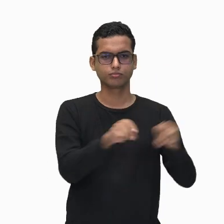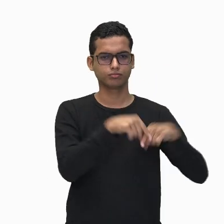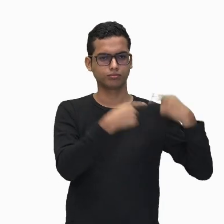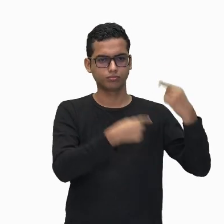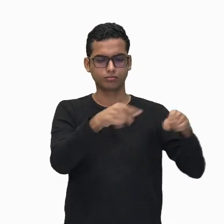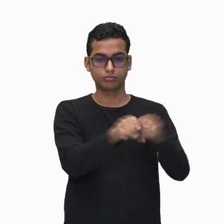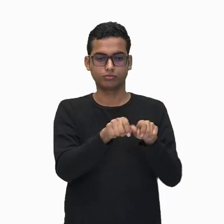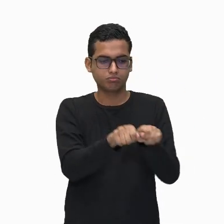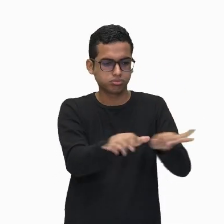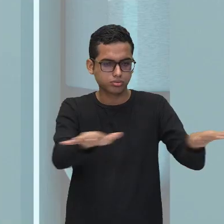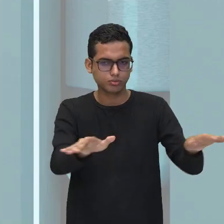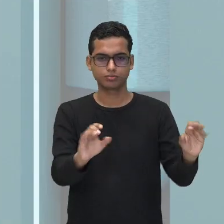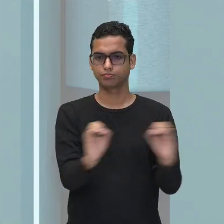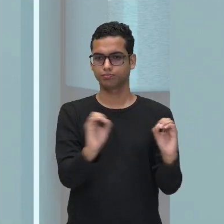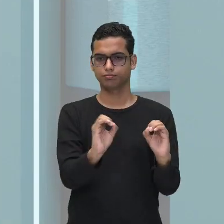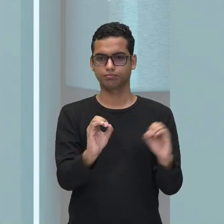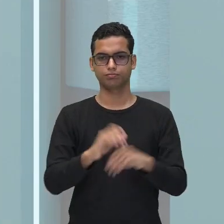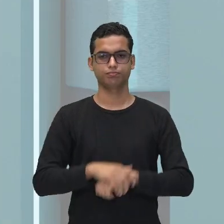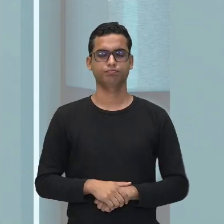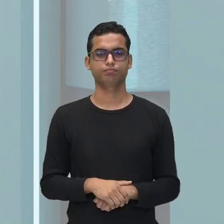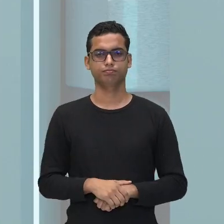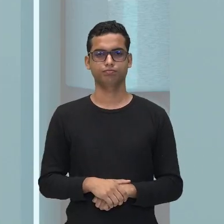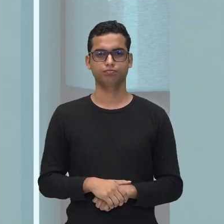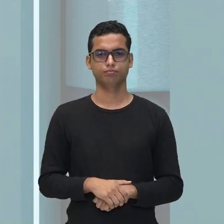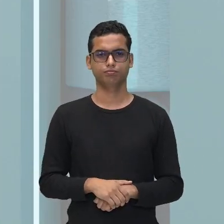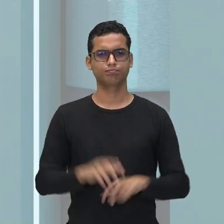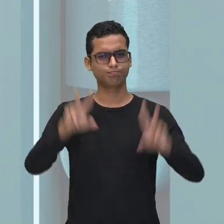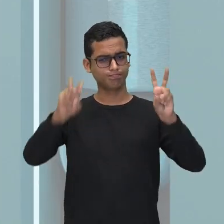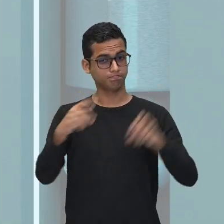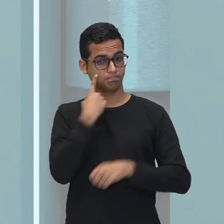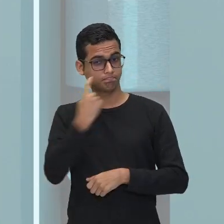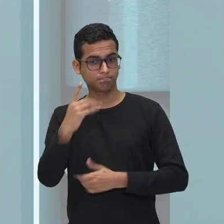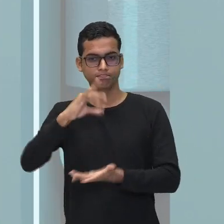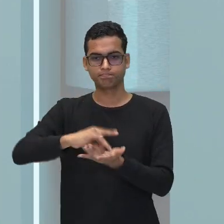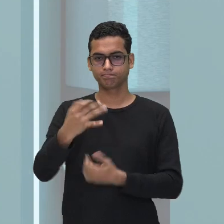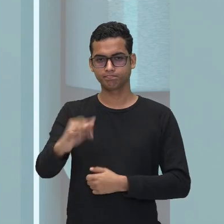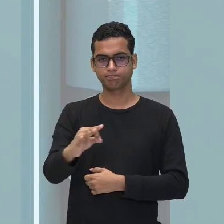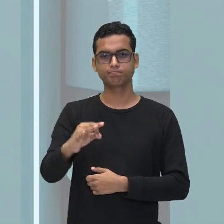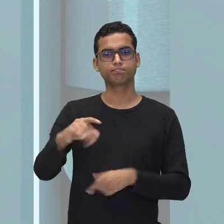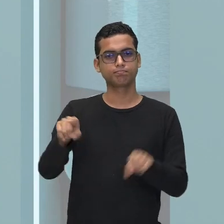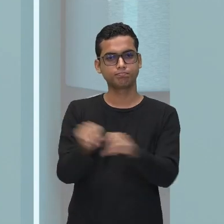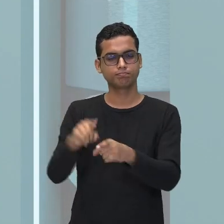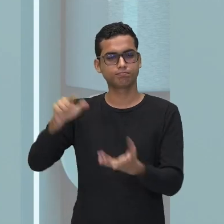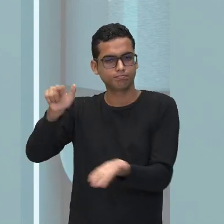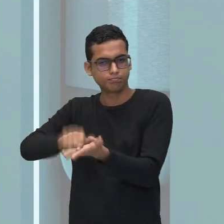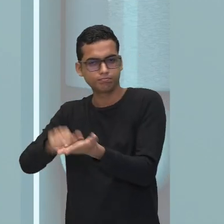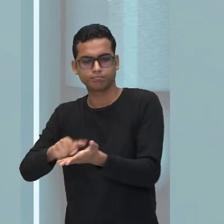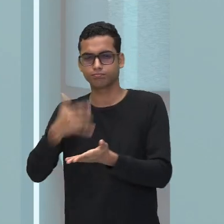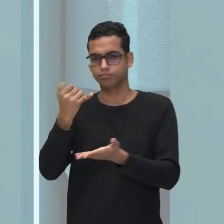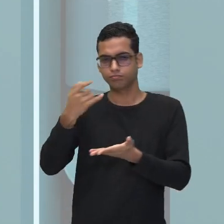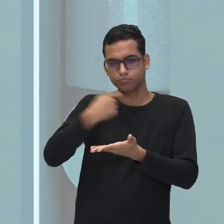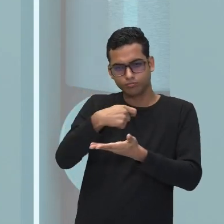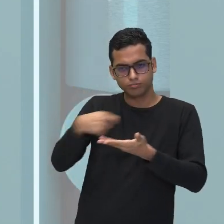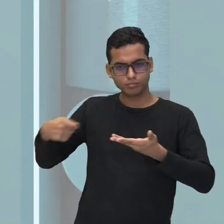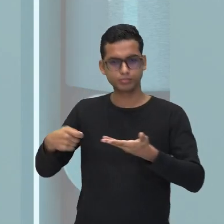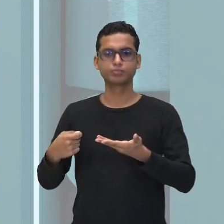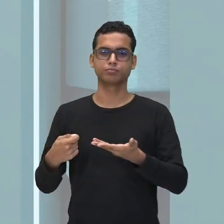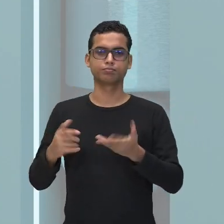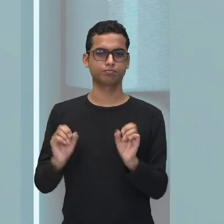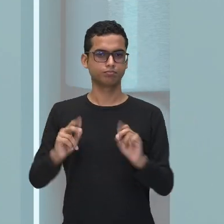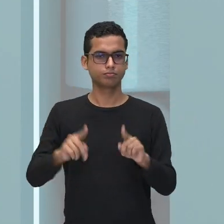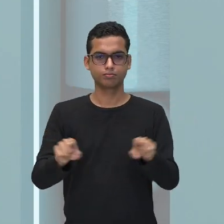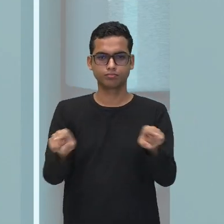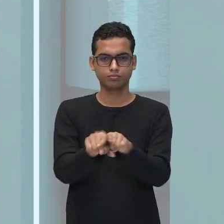não transmissíveis. Olha só que assunto interessante. Então já pega o seu papel, a sua caneta para fazer suas